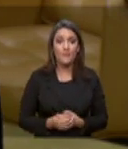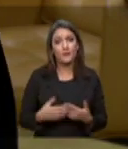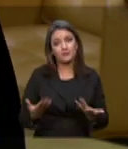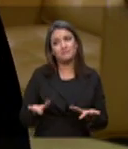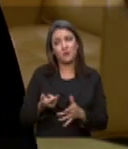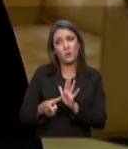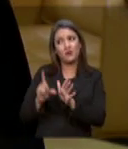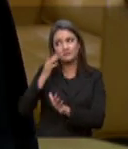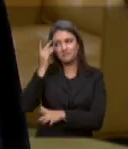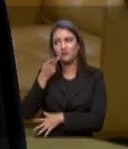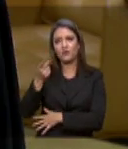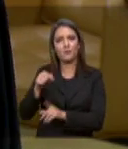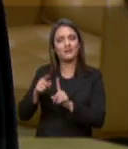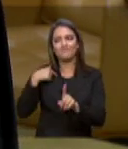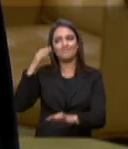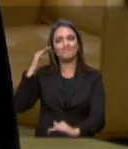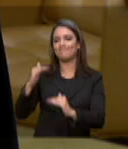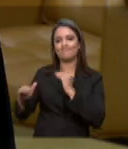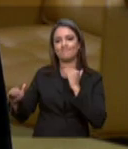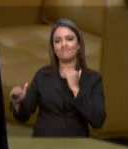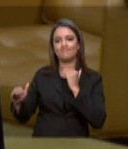a vênia e com todo o respeito,